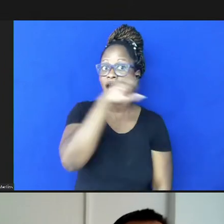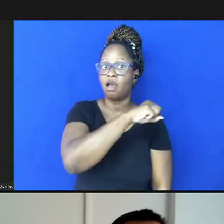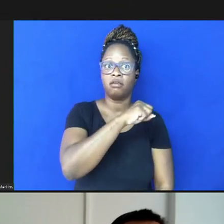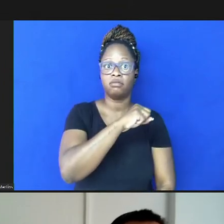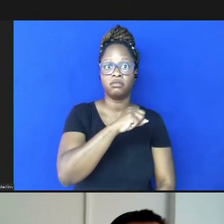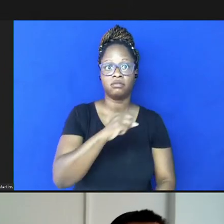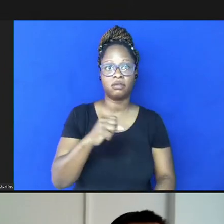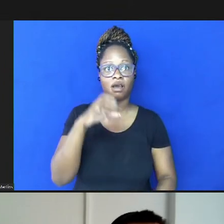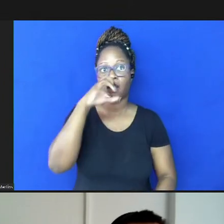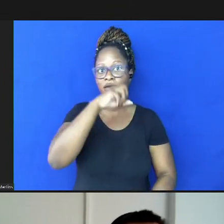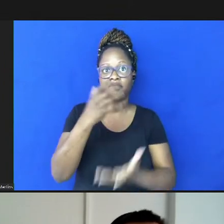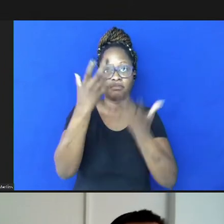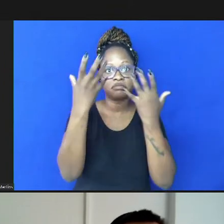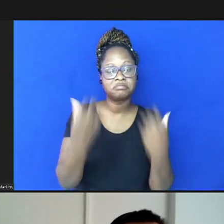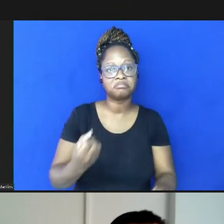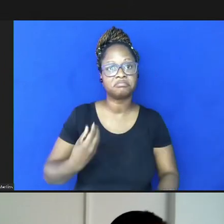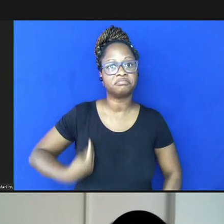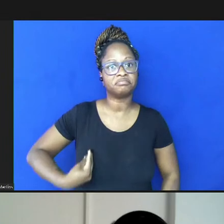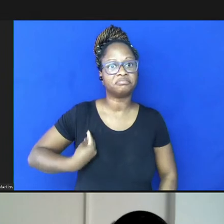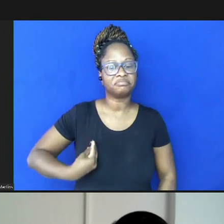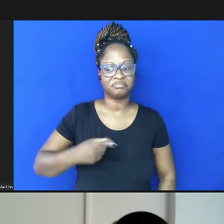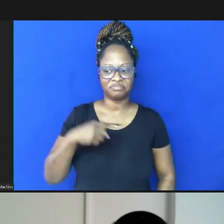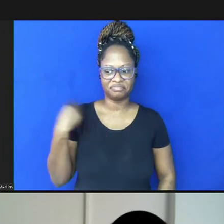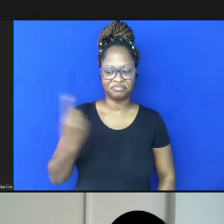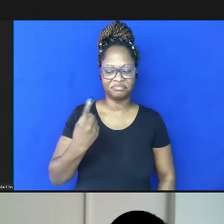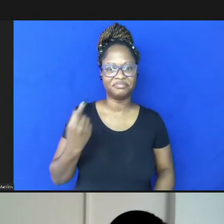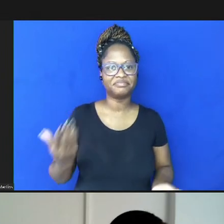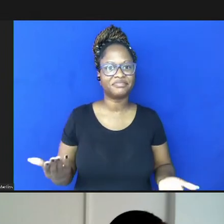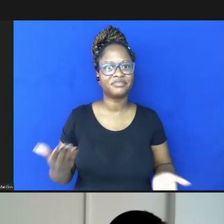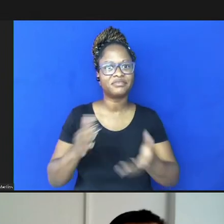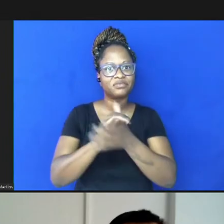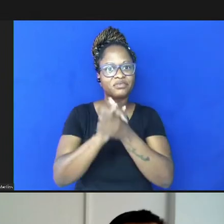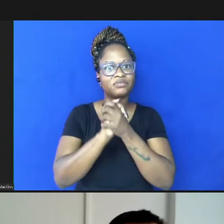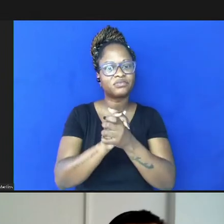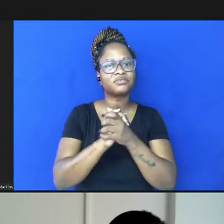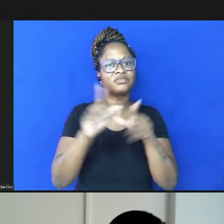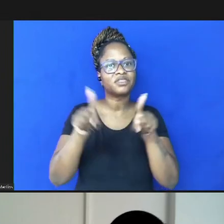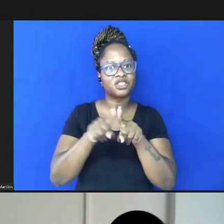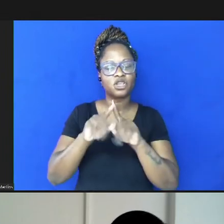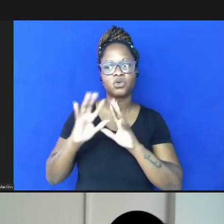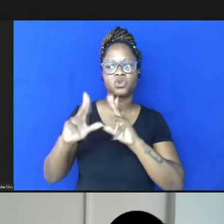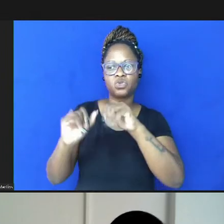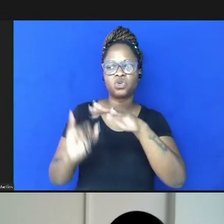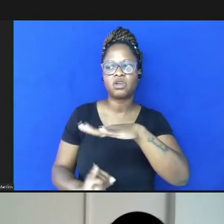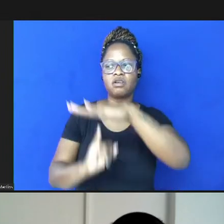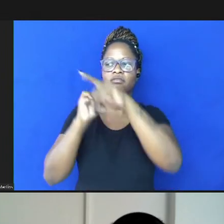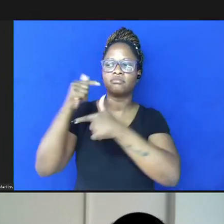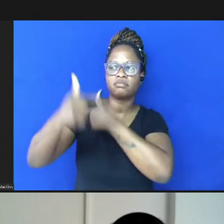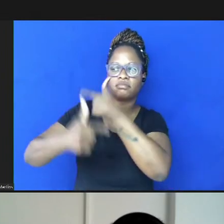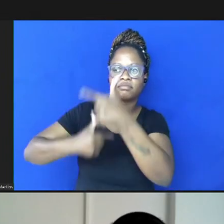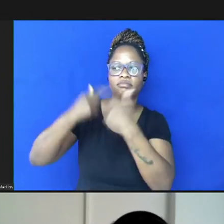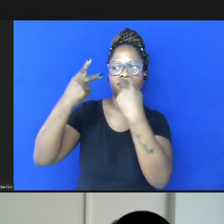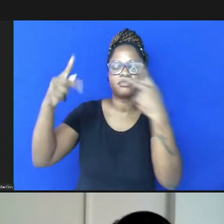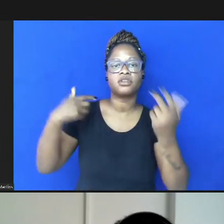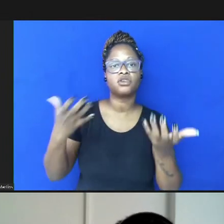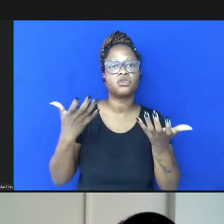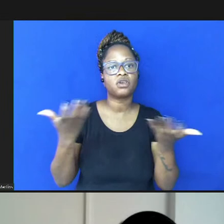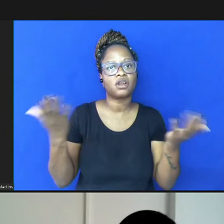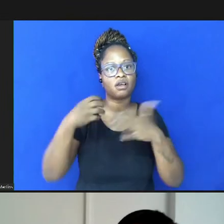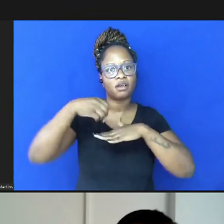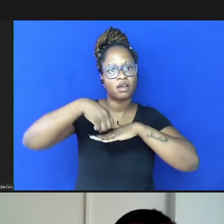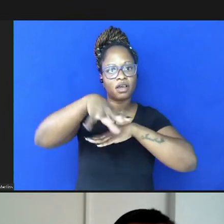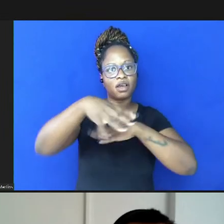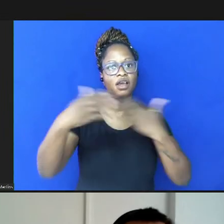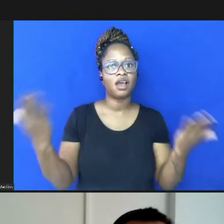convite que a gente fez, cumprimentando as agências pelo trabalho que vem fazendo. Eu queria só deixar